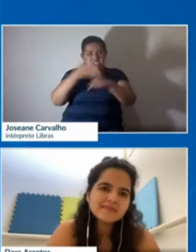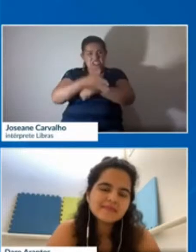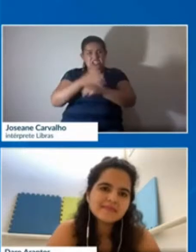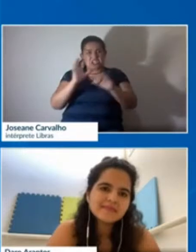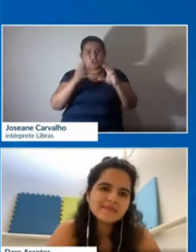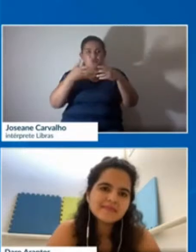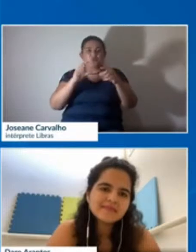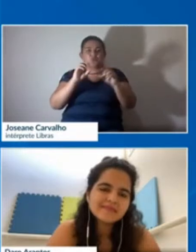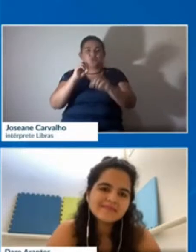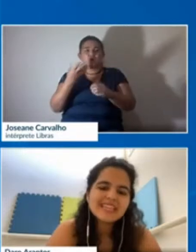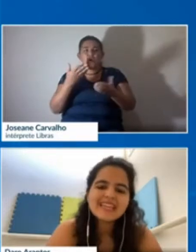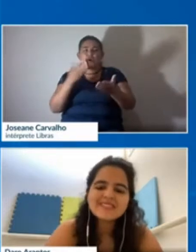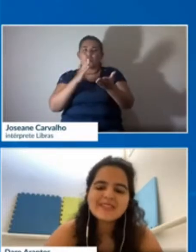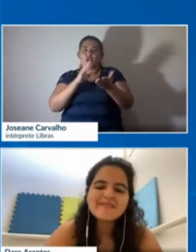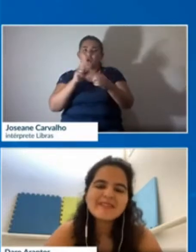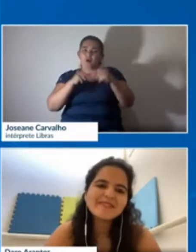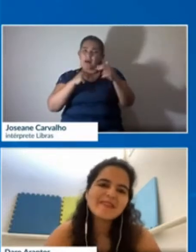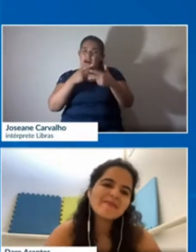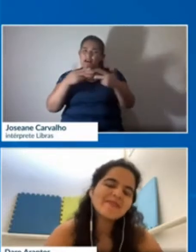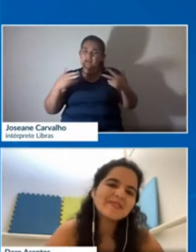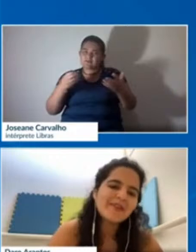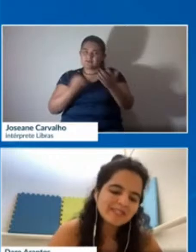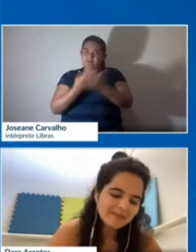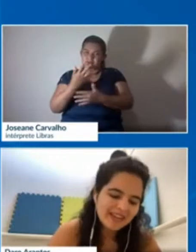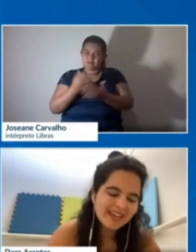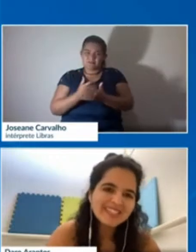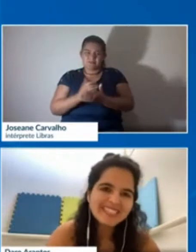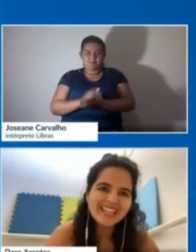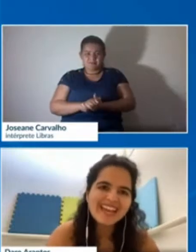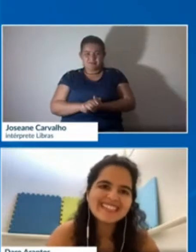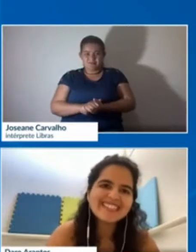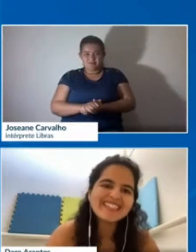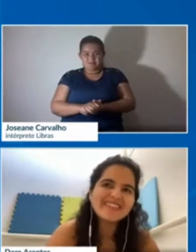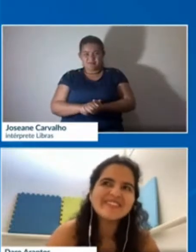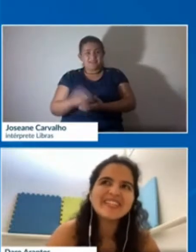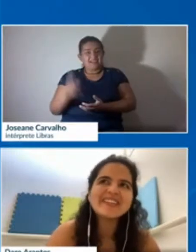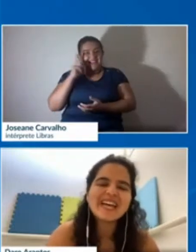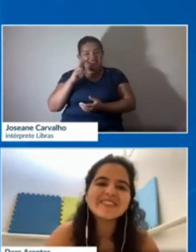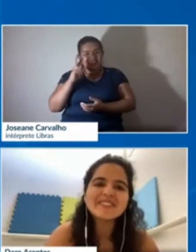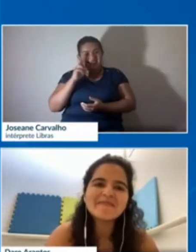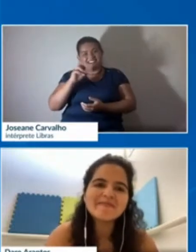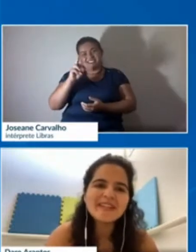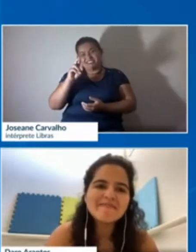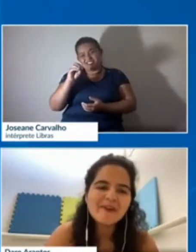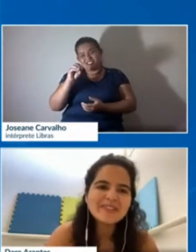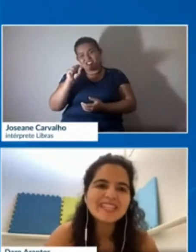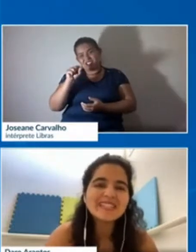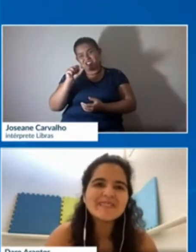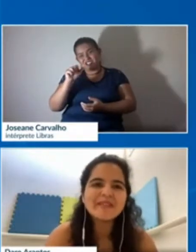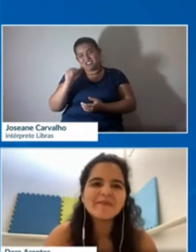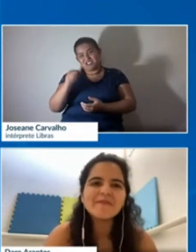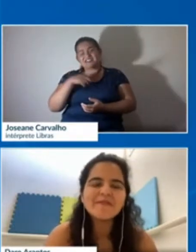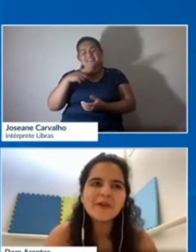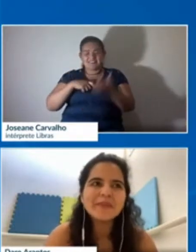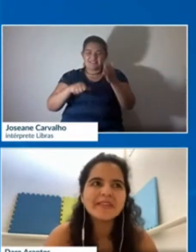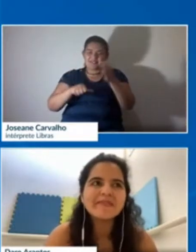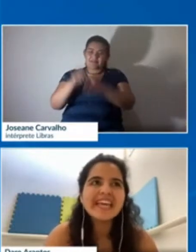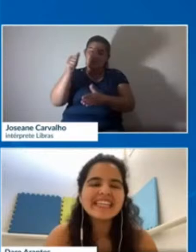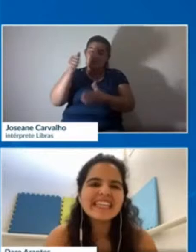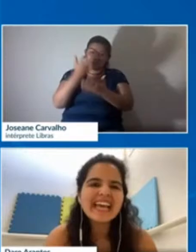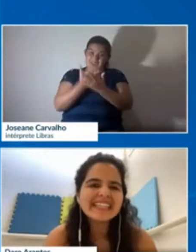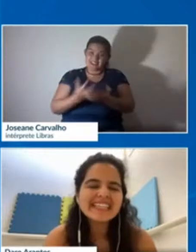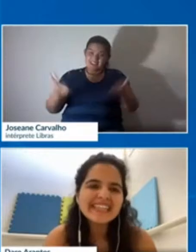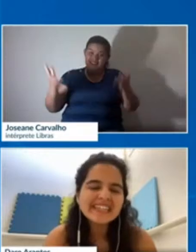produzidos, o que é que faz, Dari? Só lembrando que a professora Rosa Berarda, cineasta, teve na nossa primeira mostra exibindo um